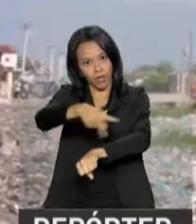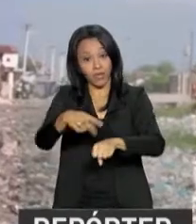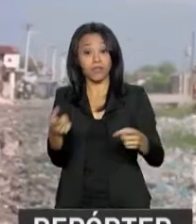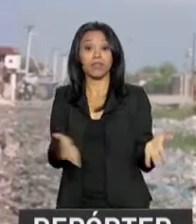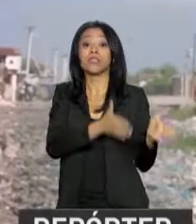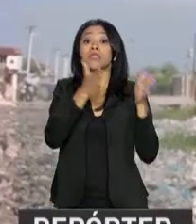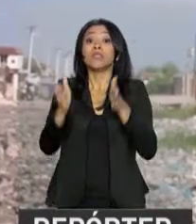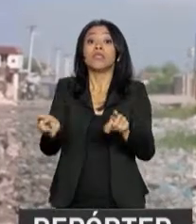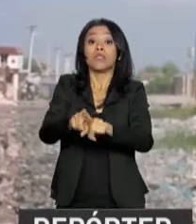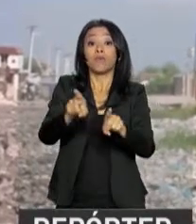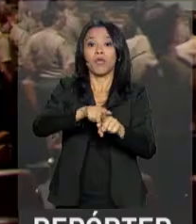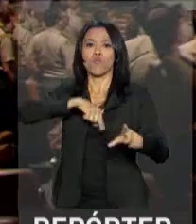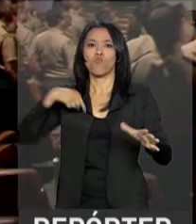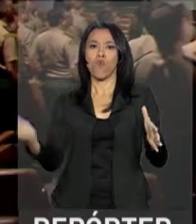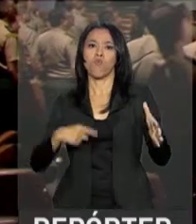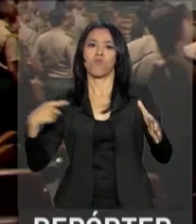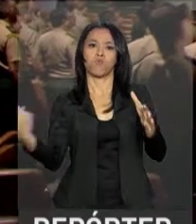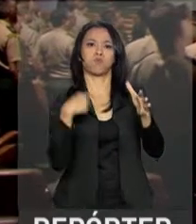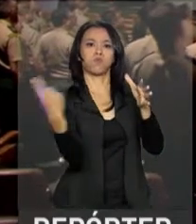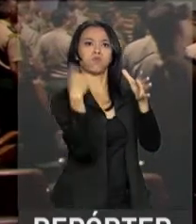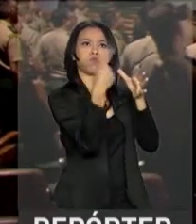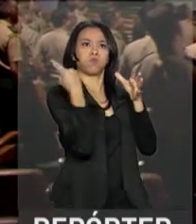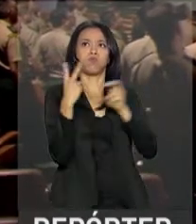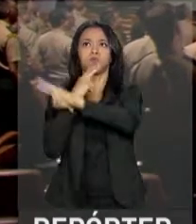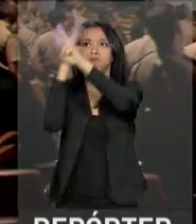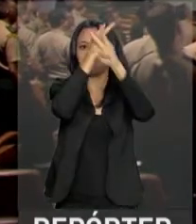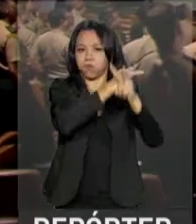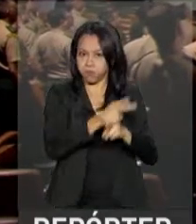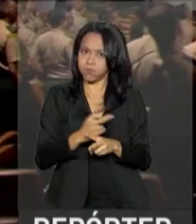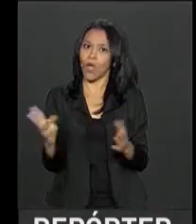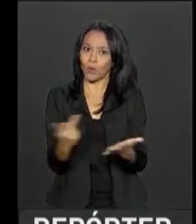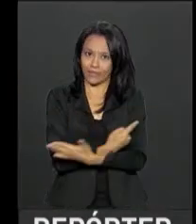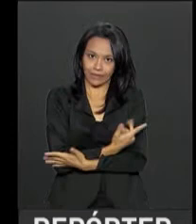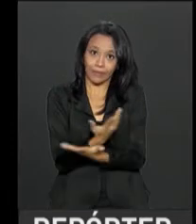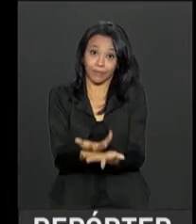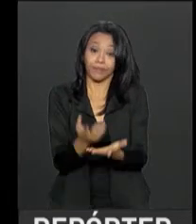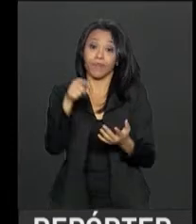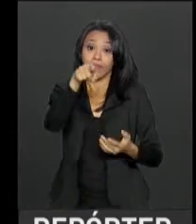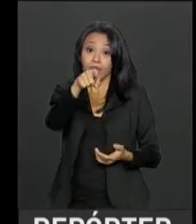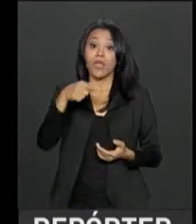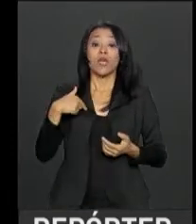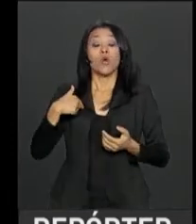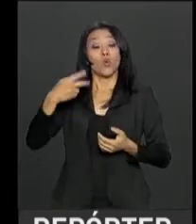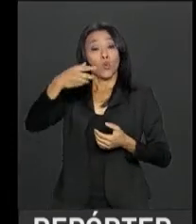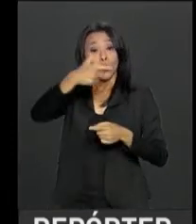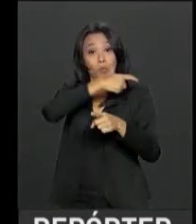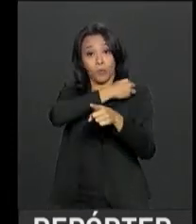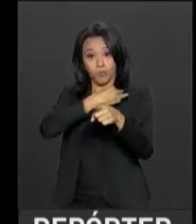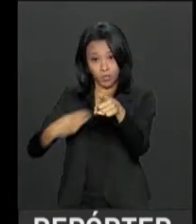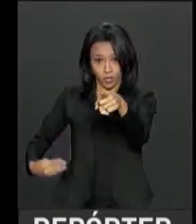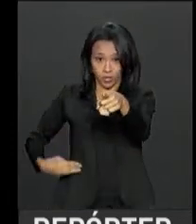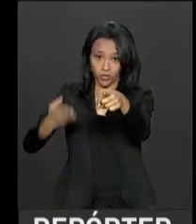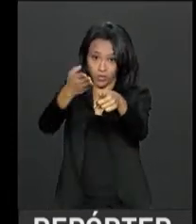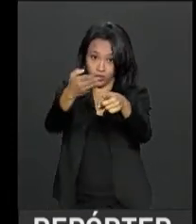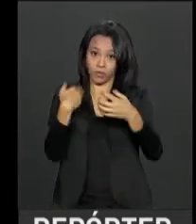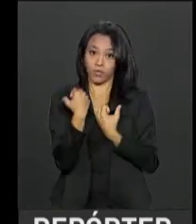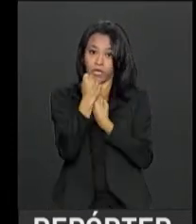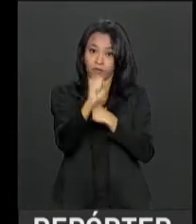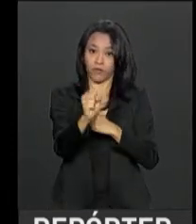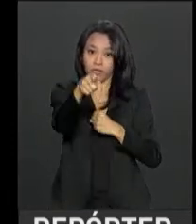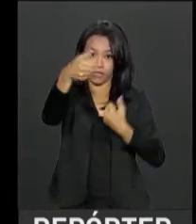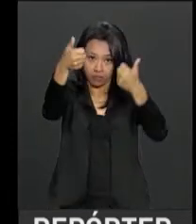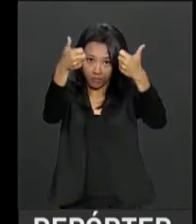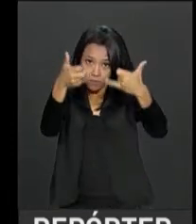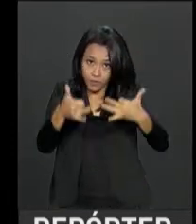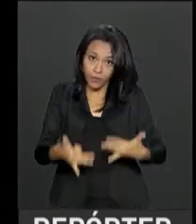de um furacão no lançamento do documentário o ministro da defesa general joaquim silva e luna